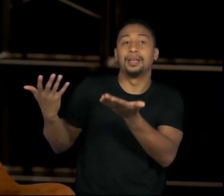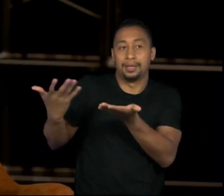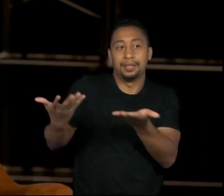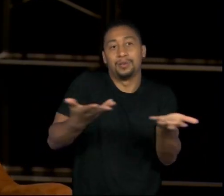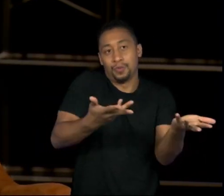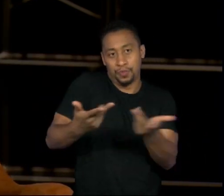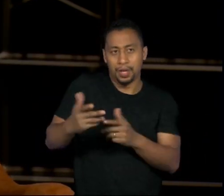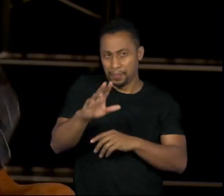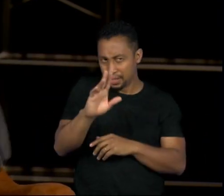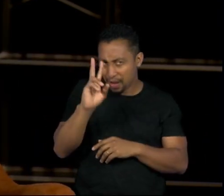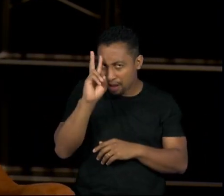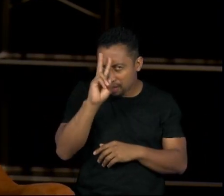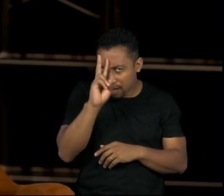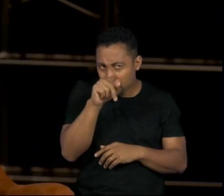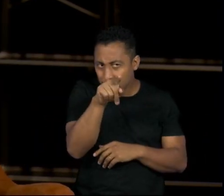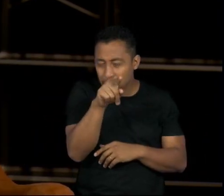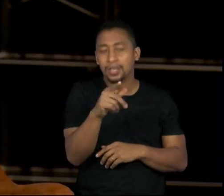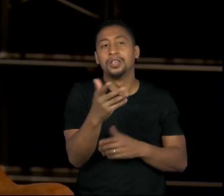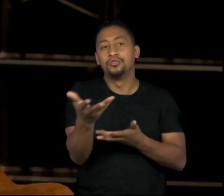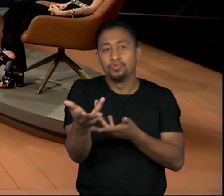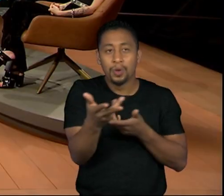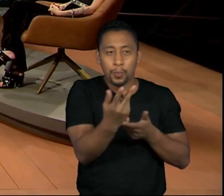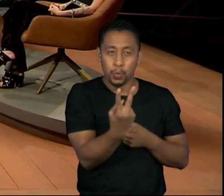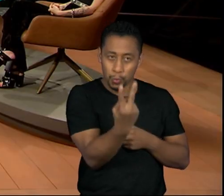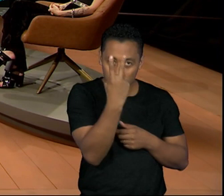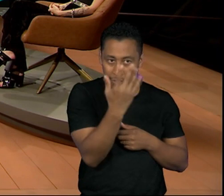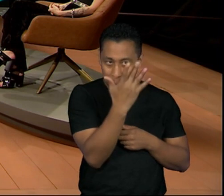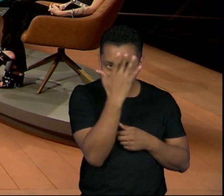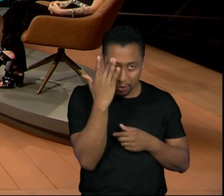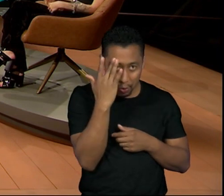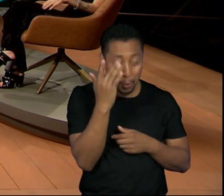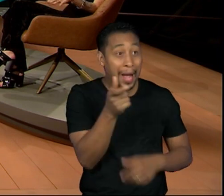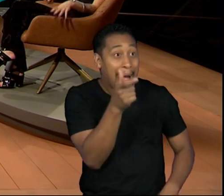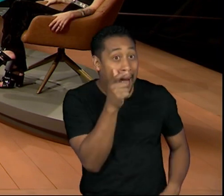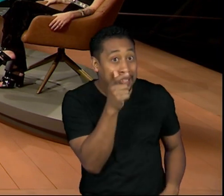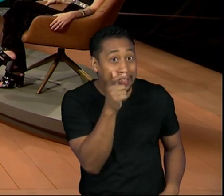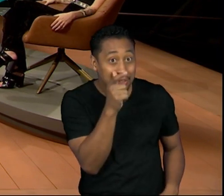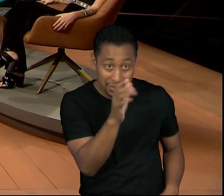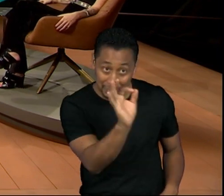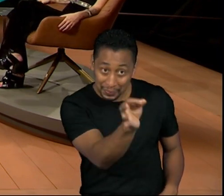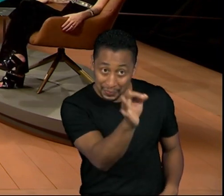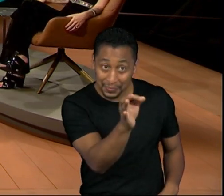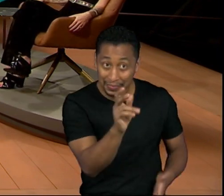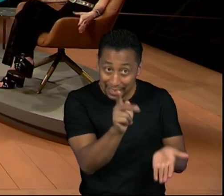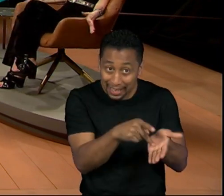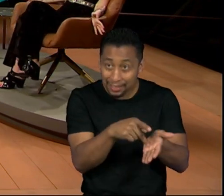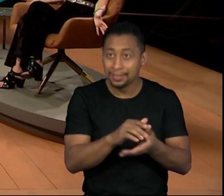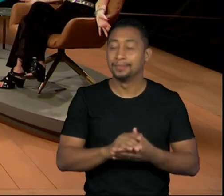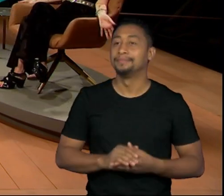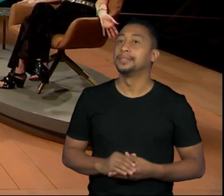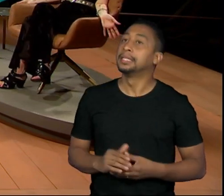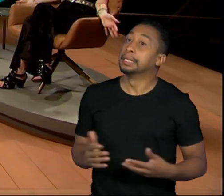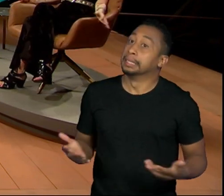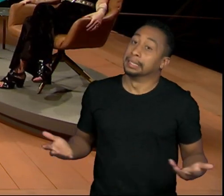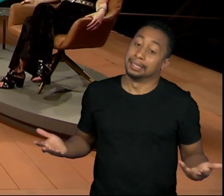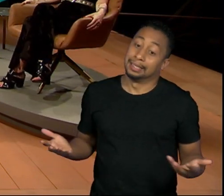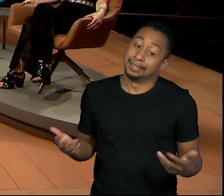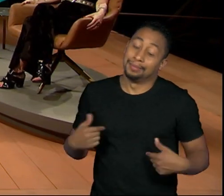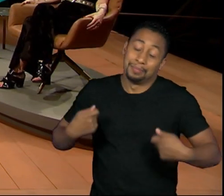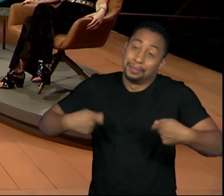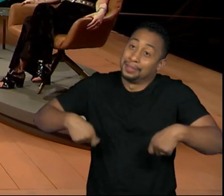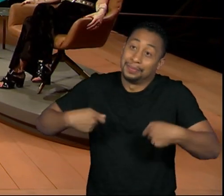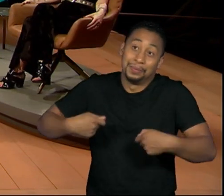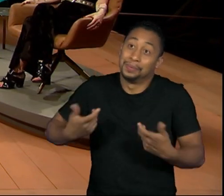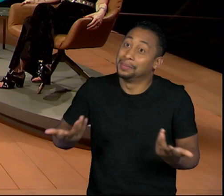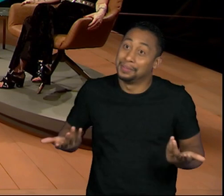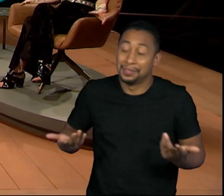2 representantes de 2 gravadoras te assistirem na mesma noite? Foi, amiga. A gente tem que se virar nessa vida, né?